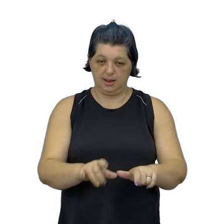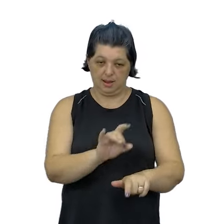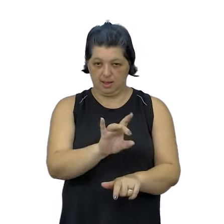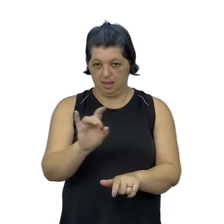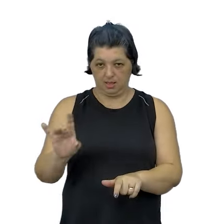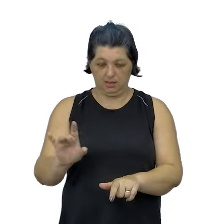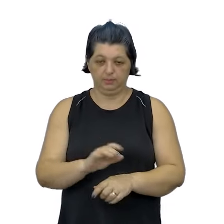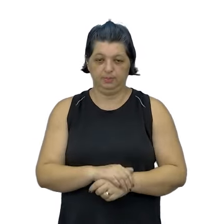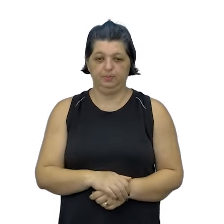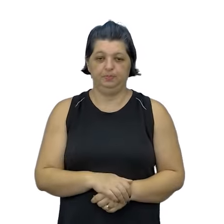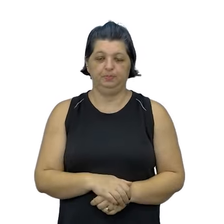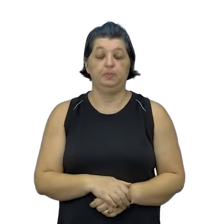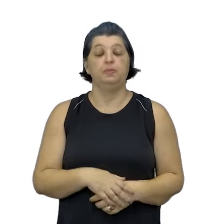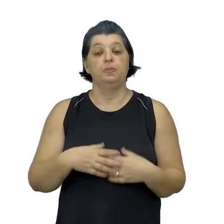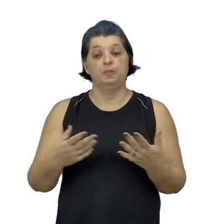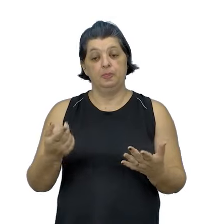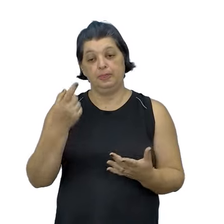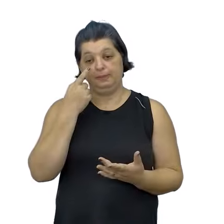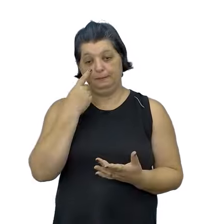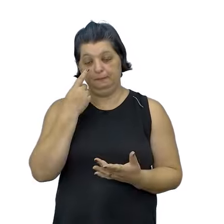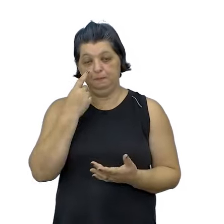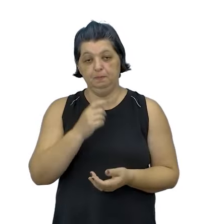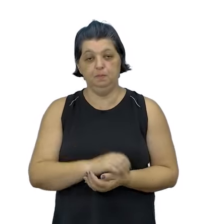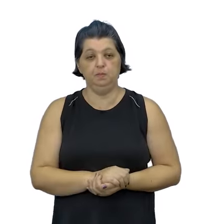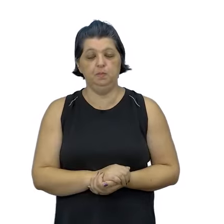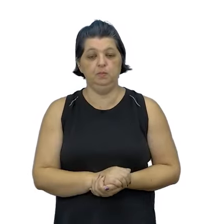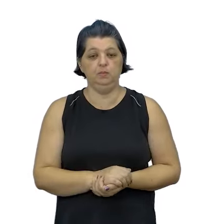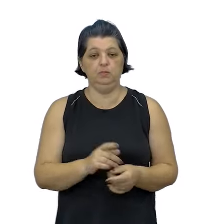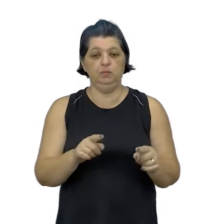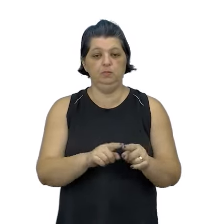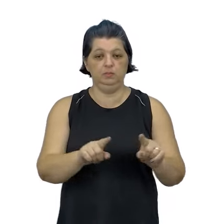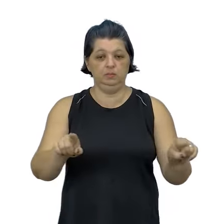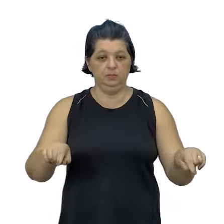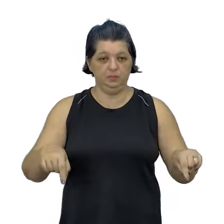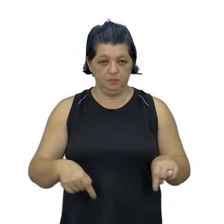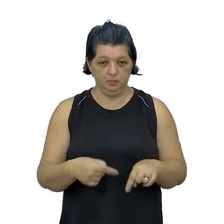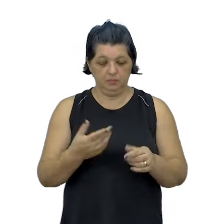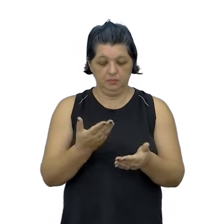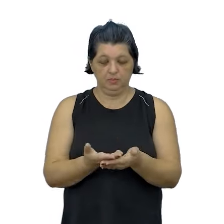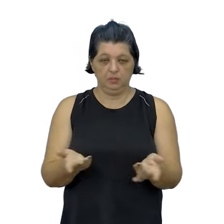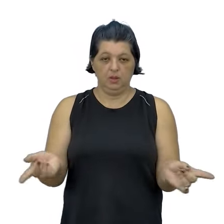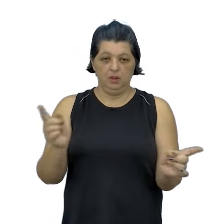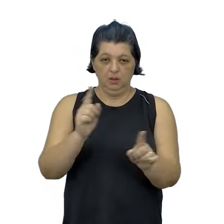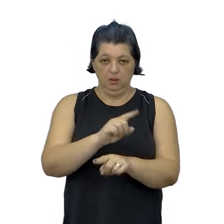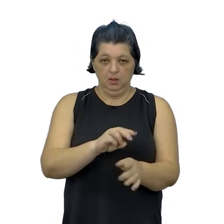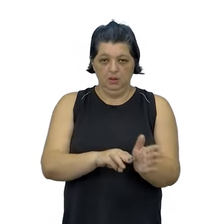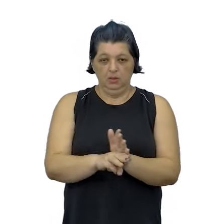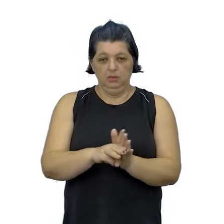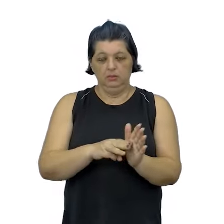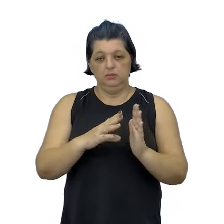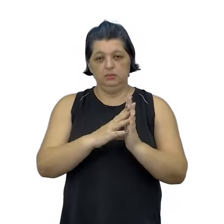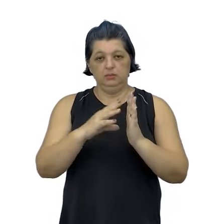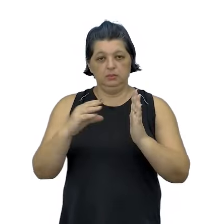como vocês podem ver, né, essa sala de aula, esse modelo de metodologia sala de aula invertida, ainda mais agora,